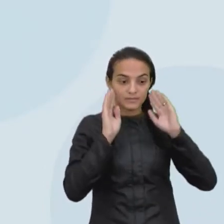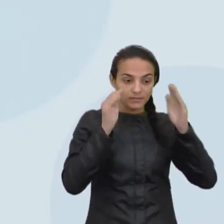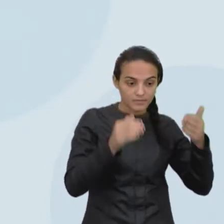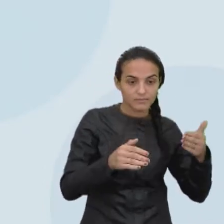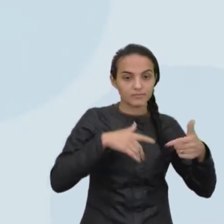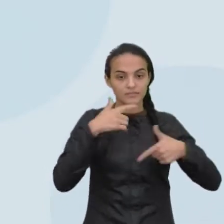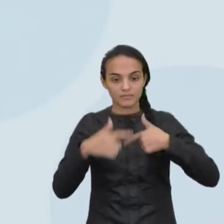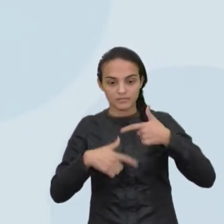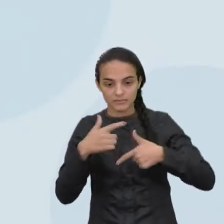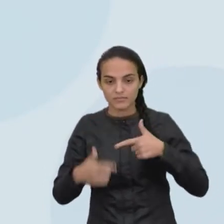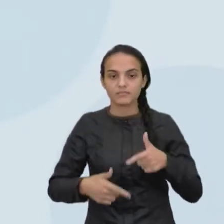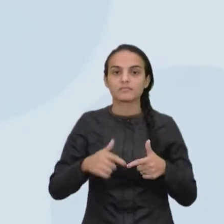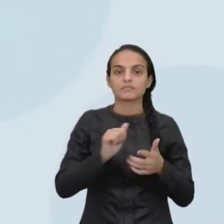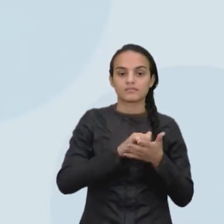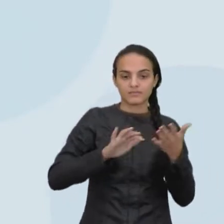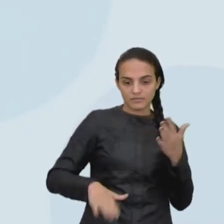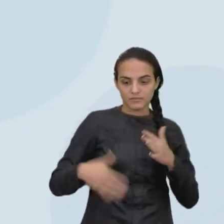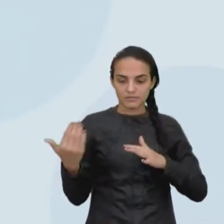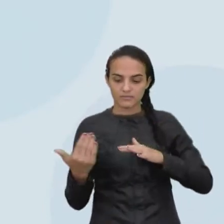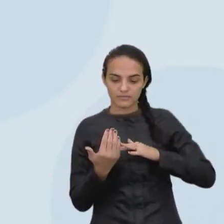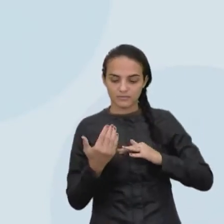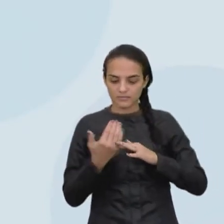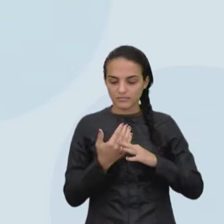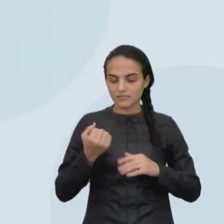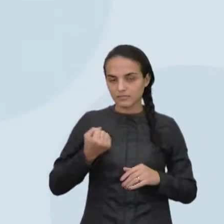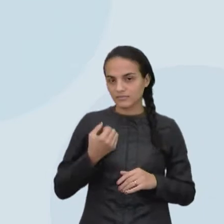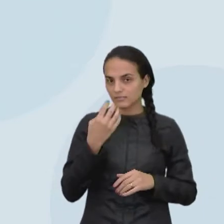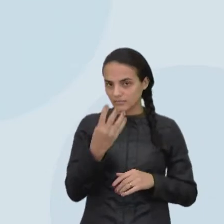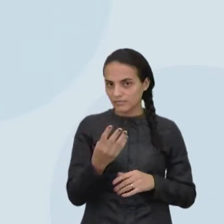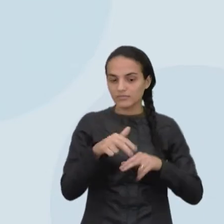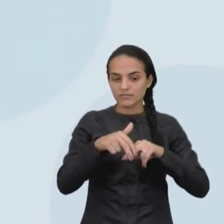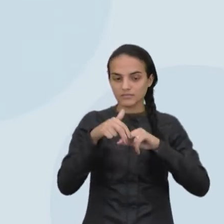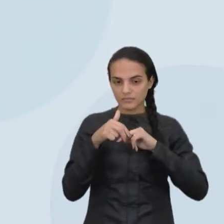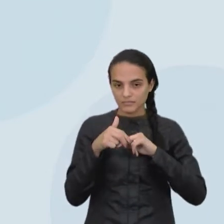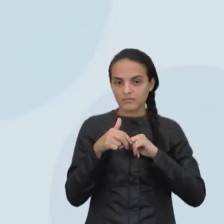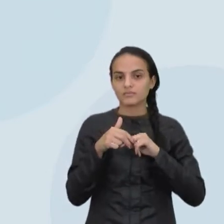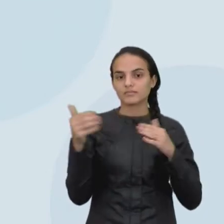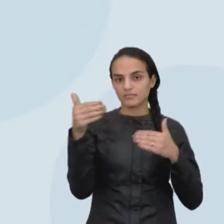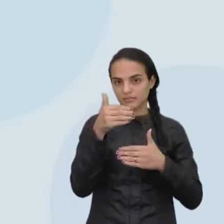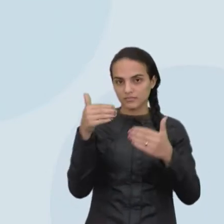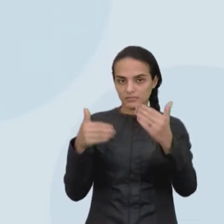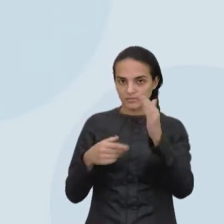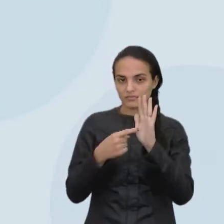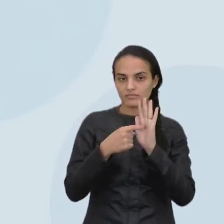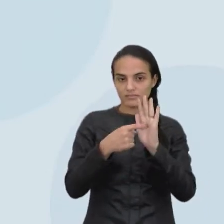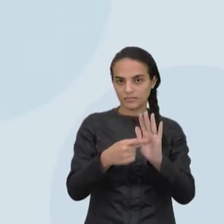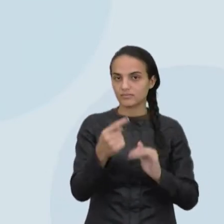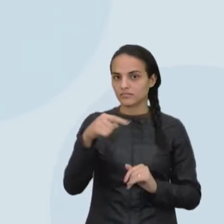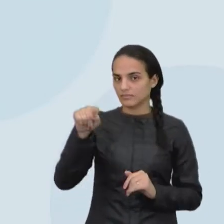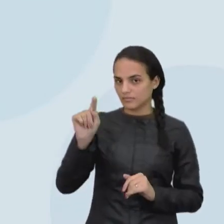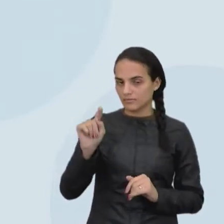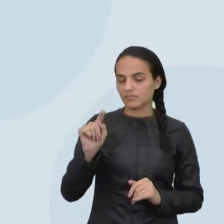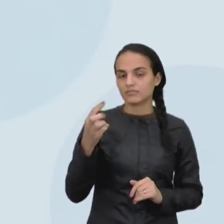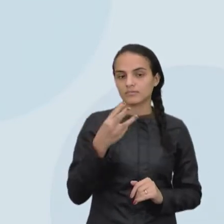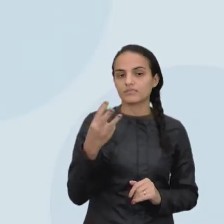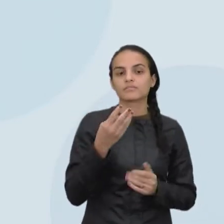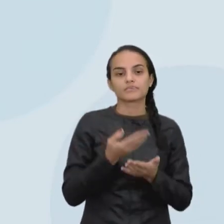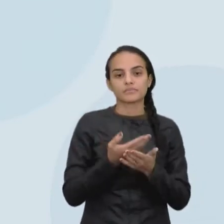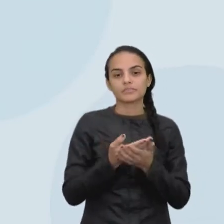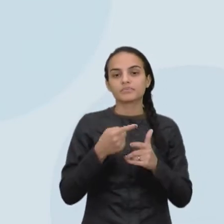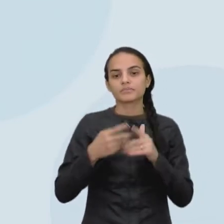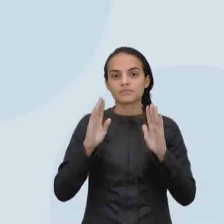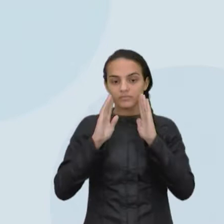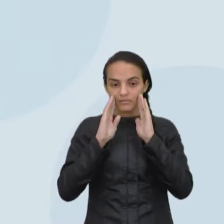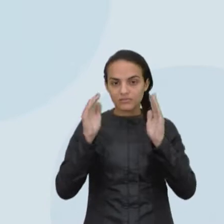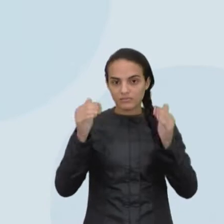trabalho nessa atividade integrada 4. Por isso que o professor Osmar colocou esse slide nessas 3 últimas aulas, pelo menos, porque é o foco